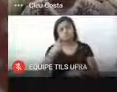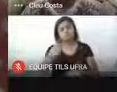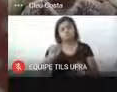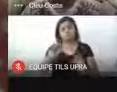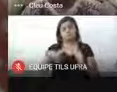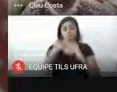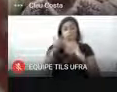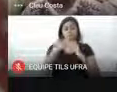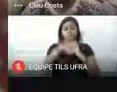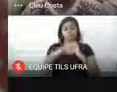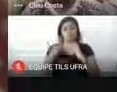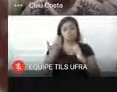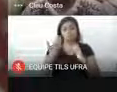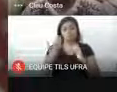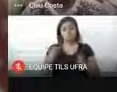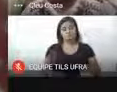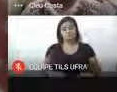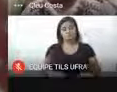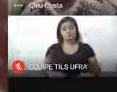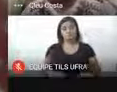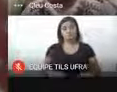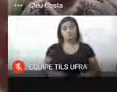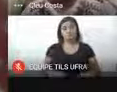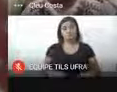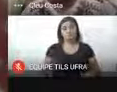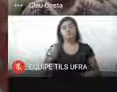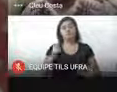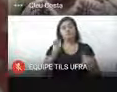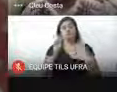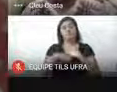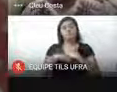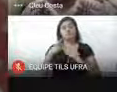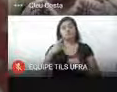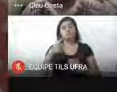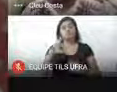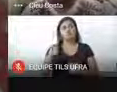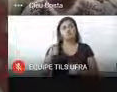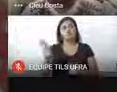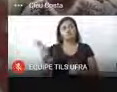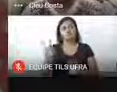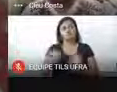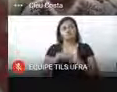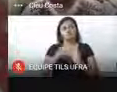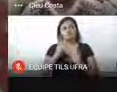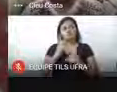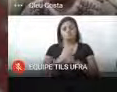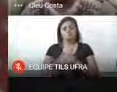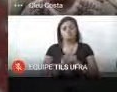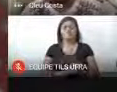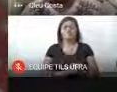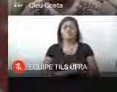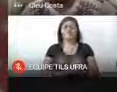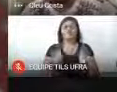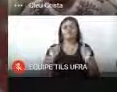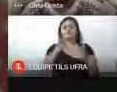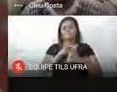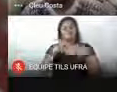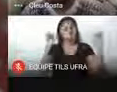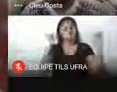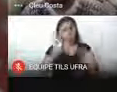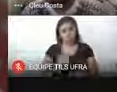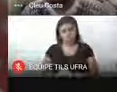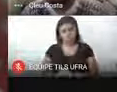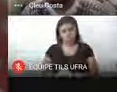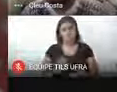meu e-mail, o e-mail do projeto, e a gente envia o PDF desse encontro. Então, esses são os nossos avisos.